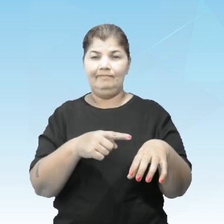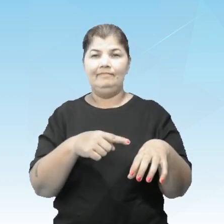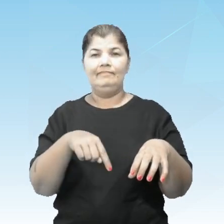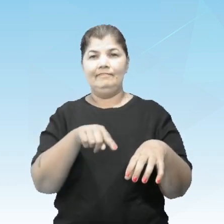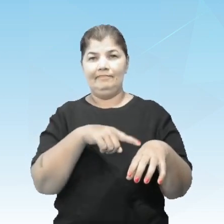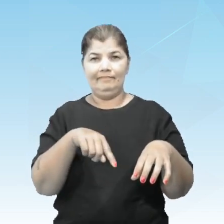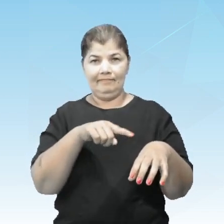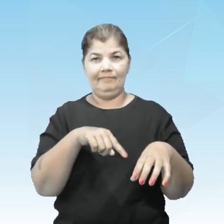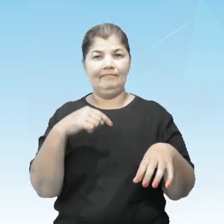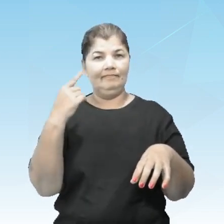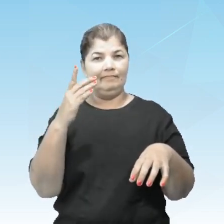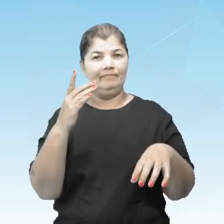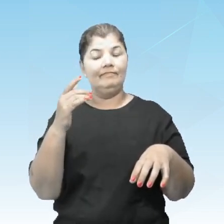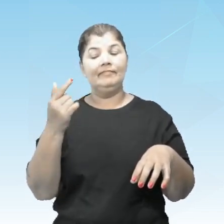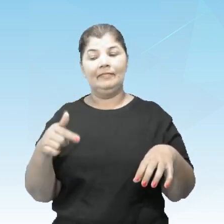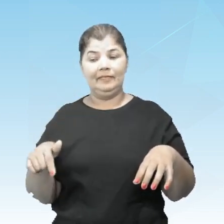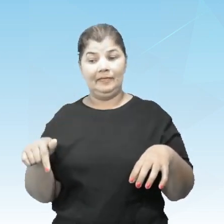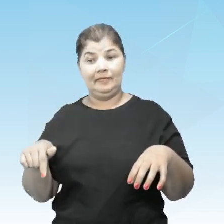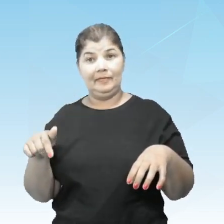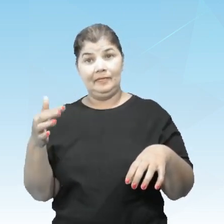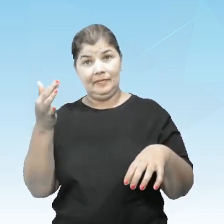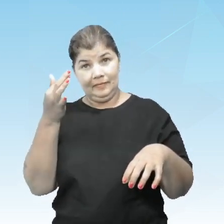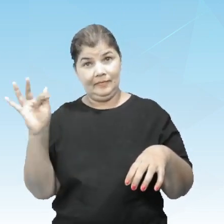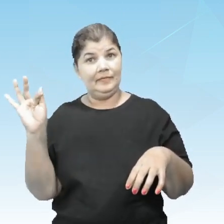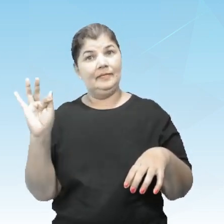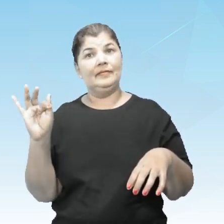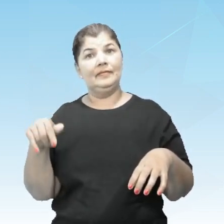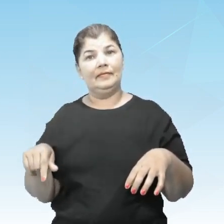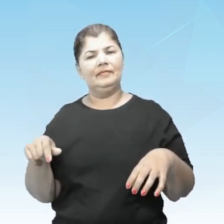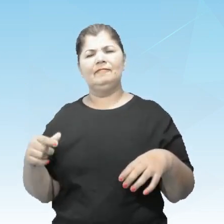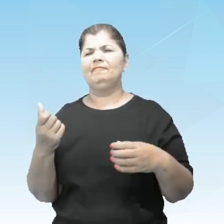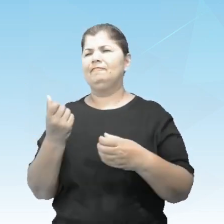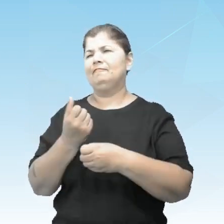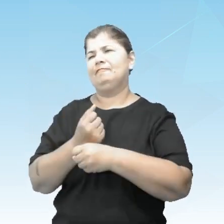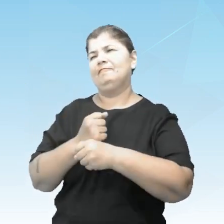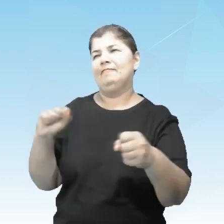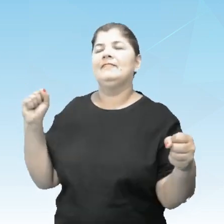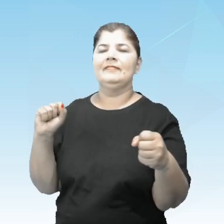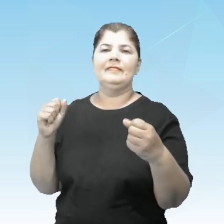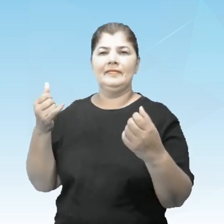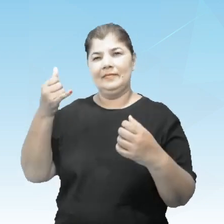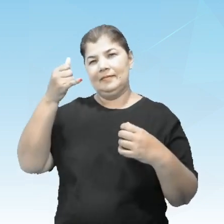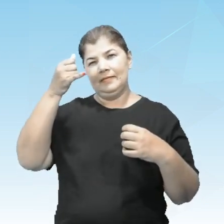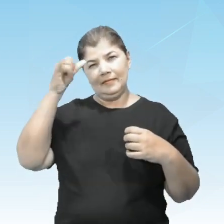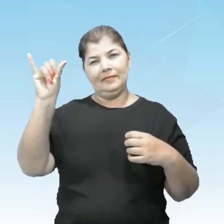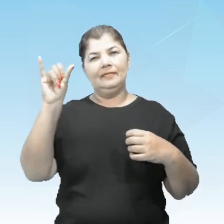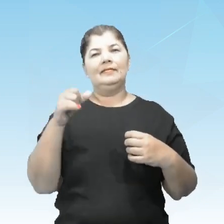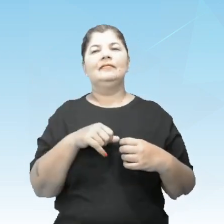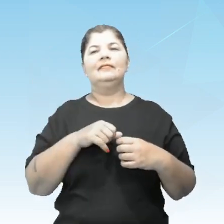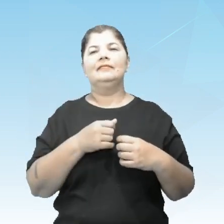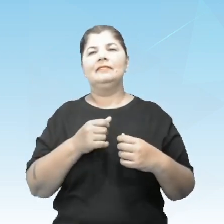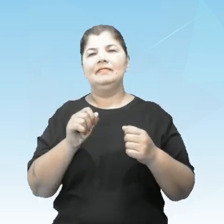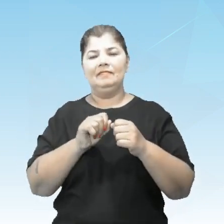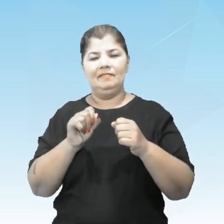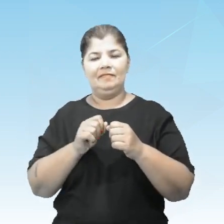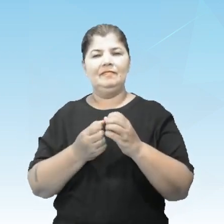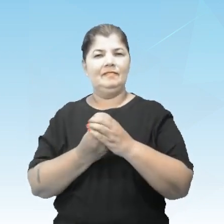eles, os franceses montaram grandes fazendas, plantations,